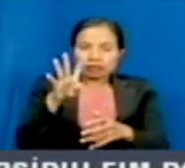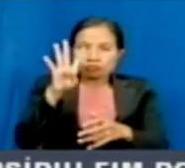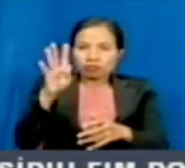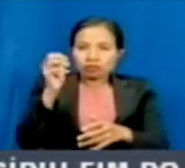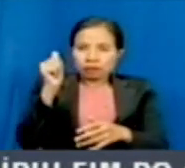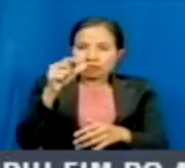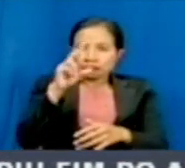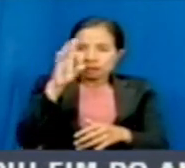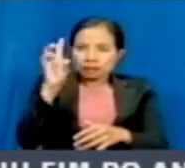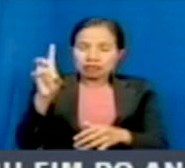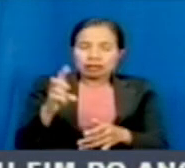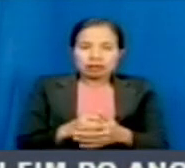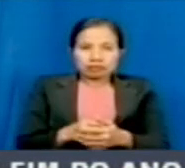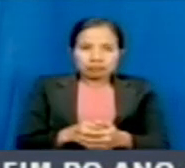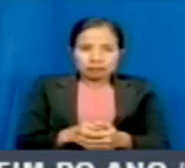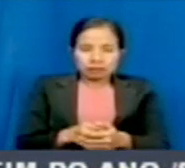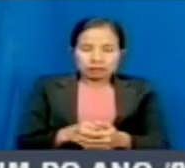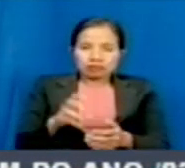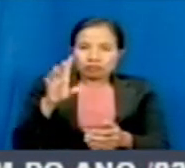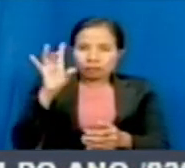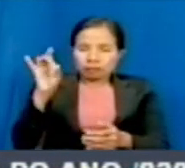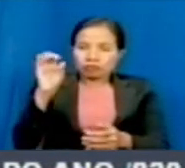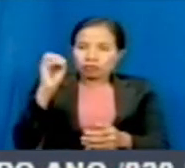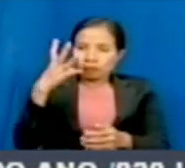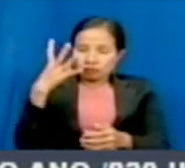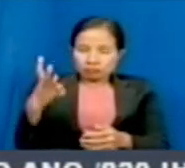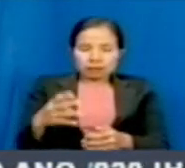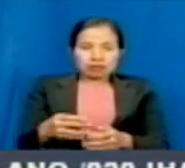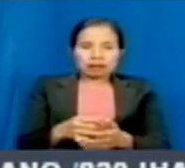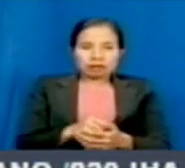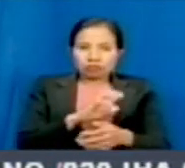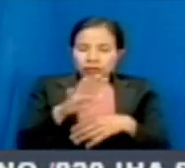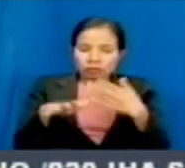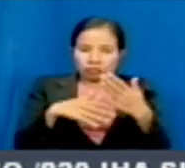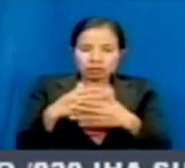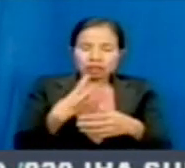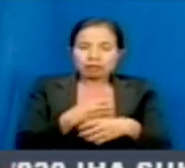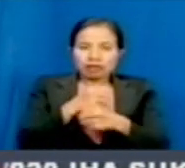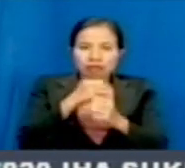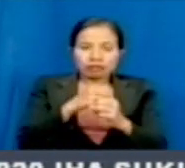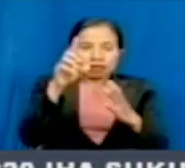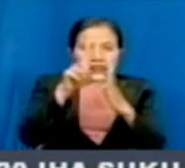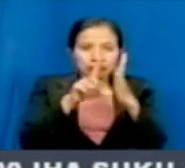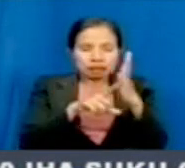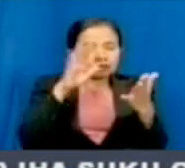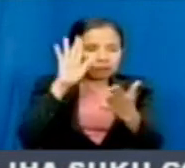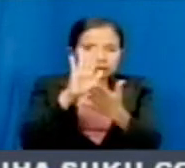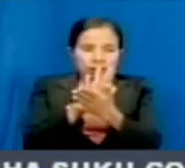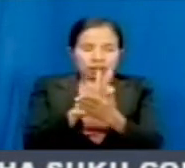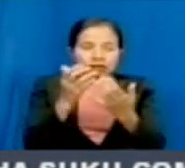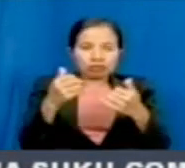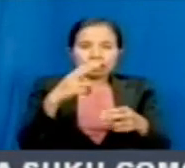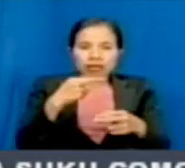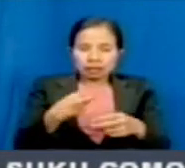7, irene retan 8 a 14. Boa de ser nene, amse hal saifa lista ida bataka. Agora na